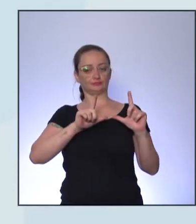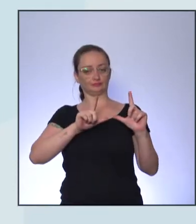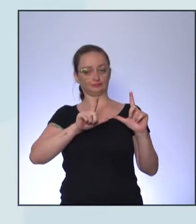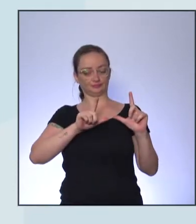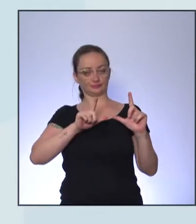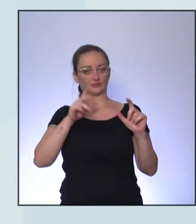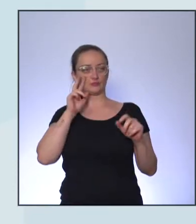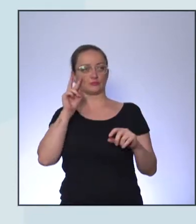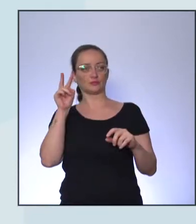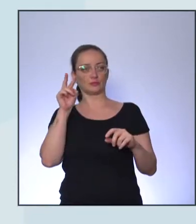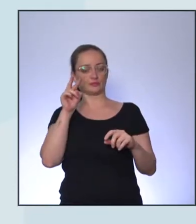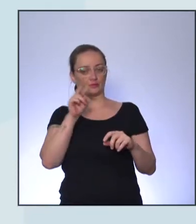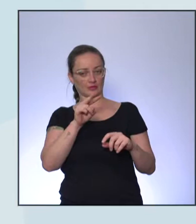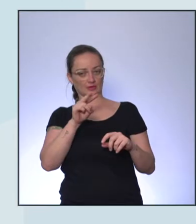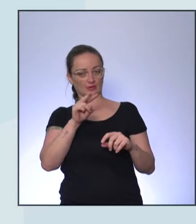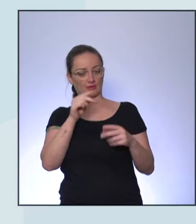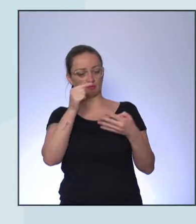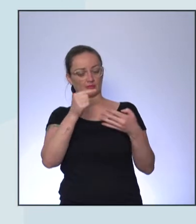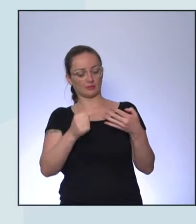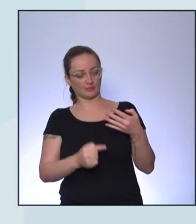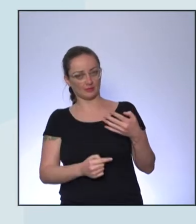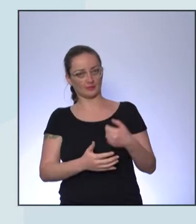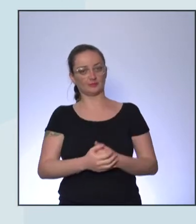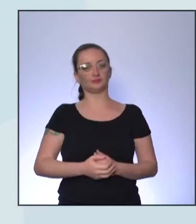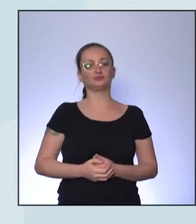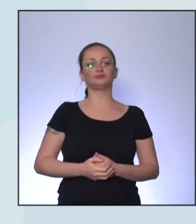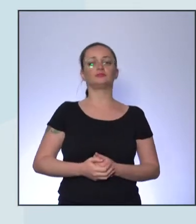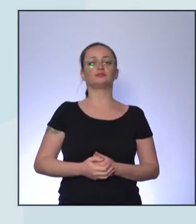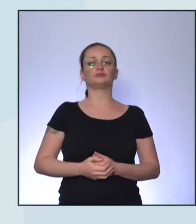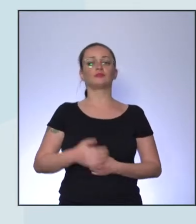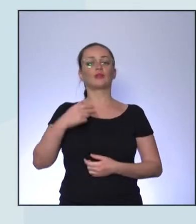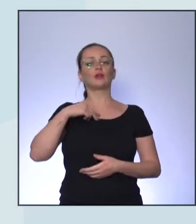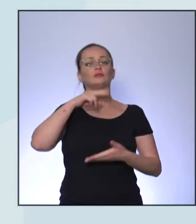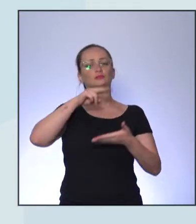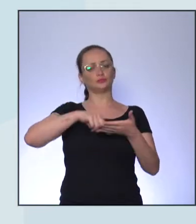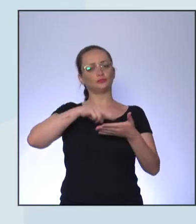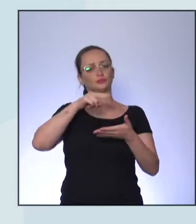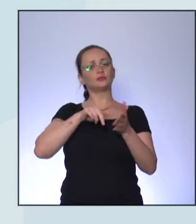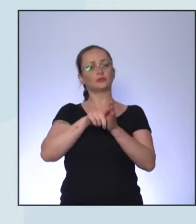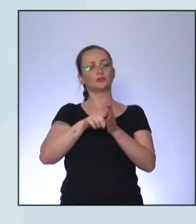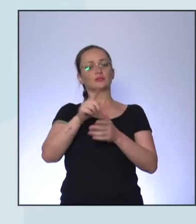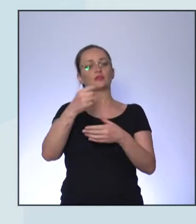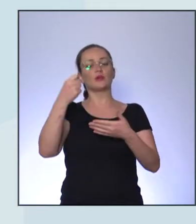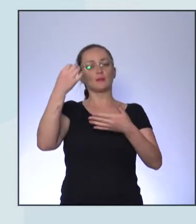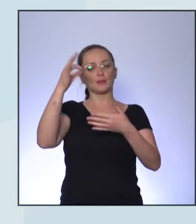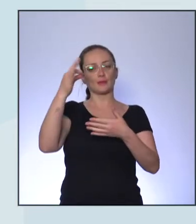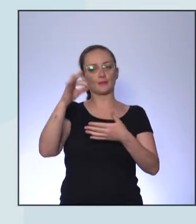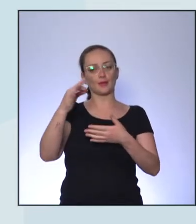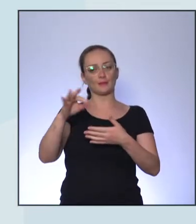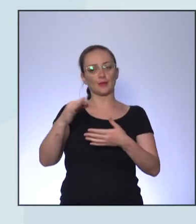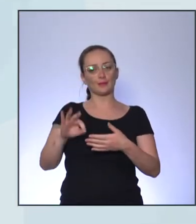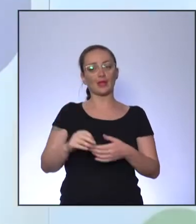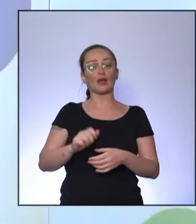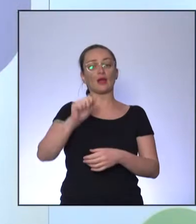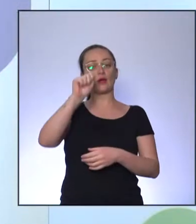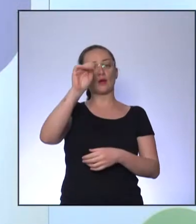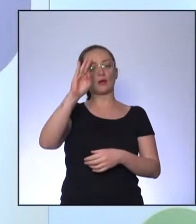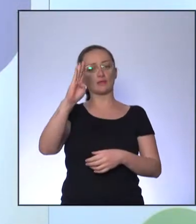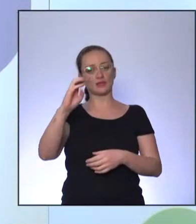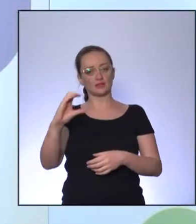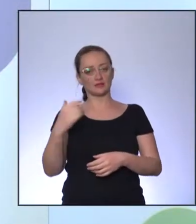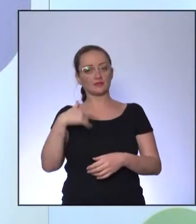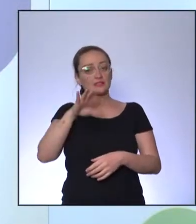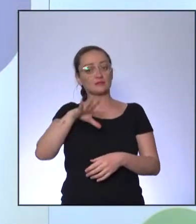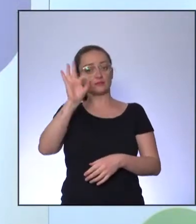gente olhar um pouquinho para algumas coisas. E, à medida que eu for lendo a enquete, vocês vão marcando a letrinha que vocês mais se